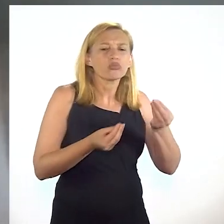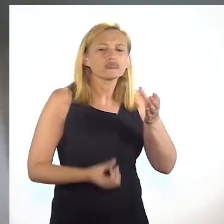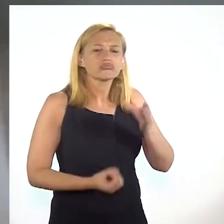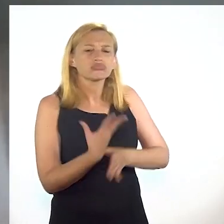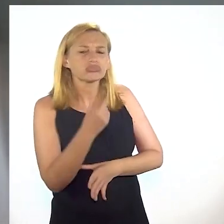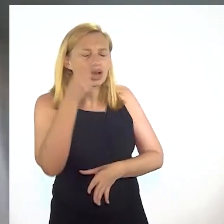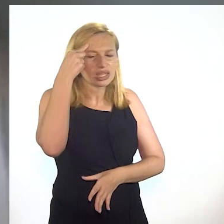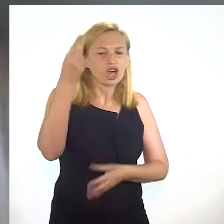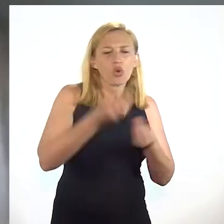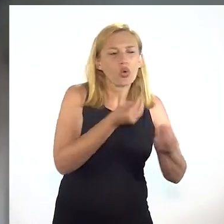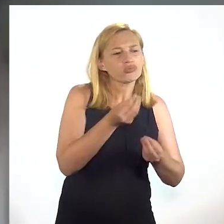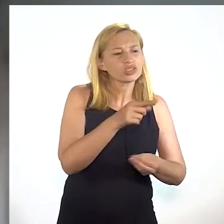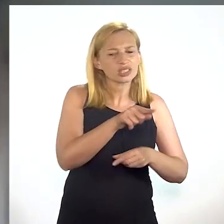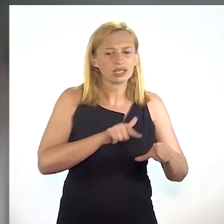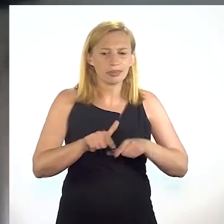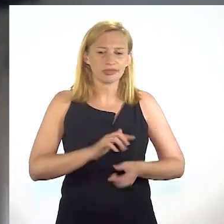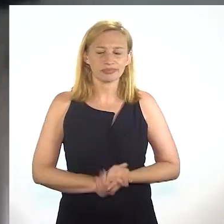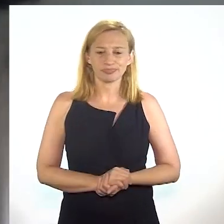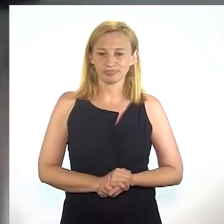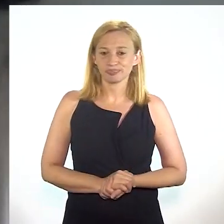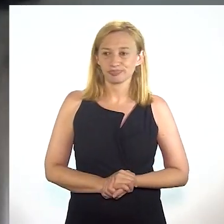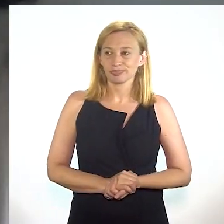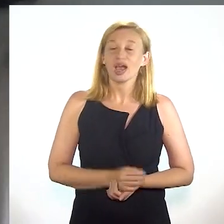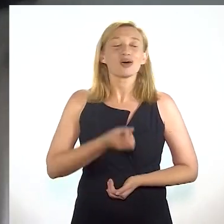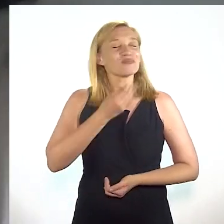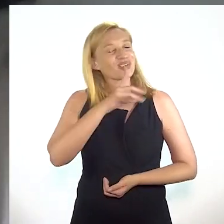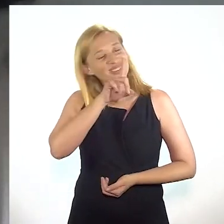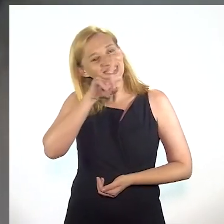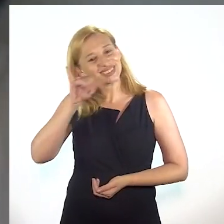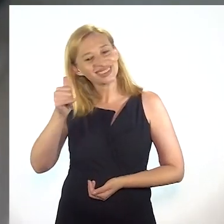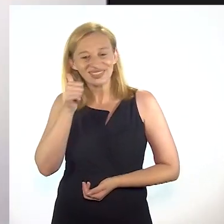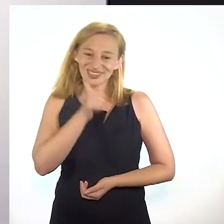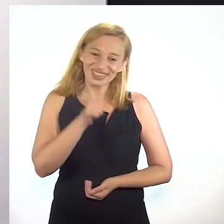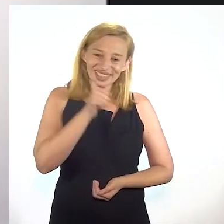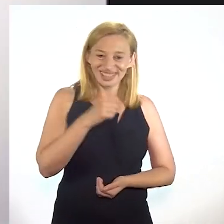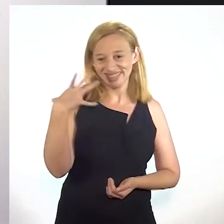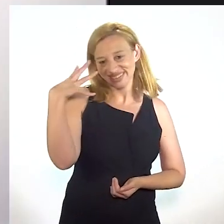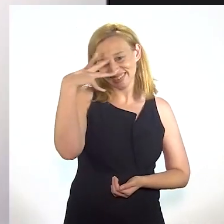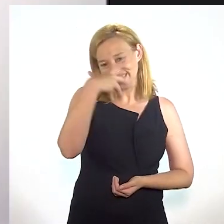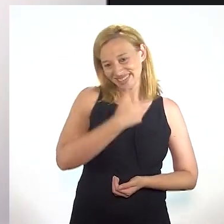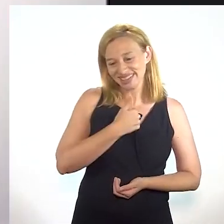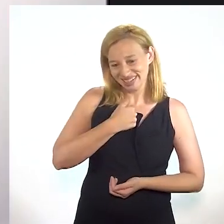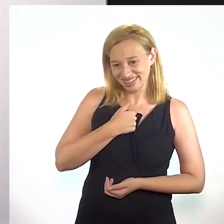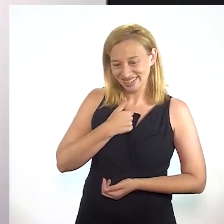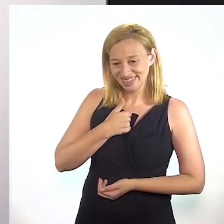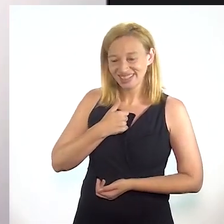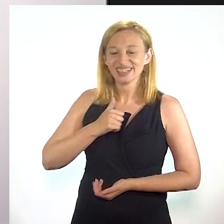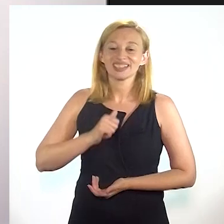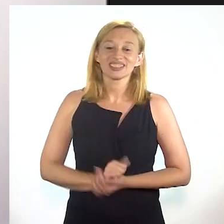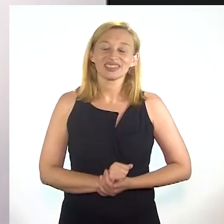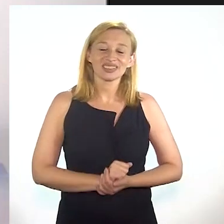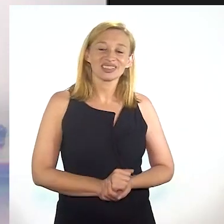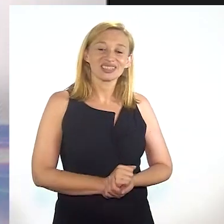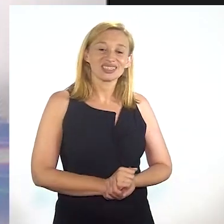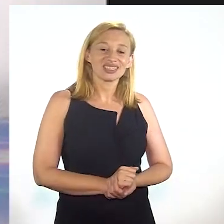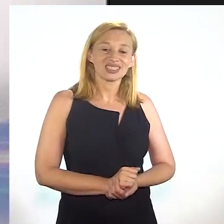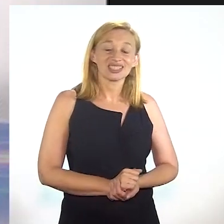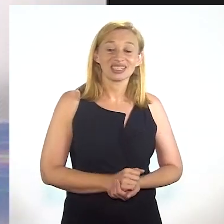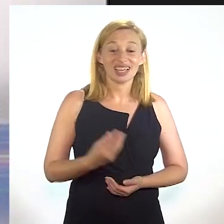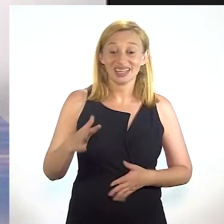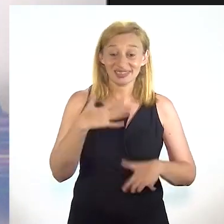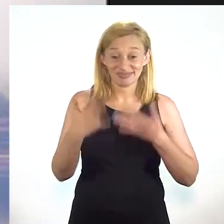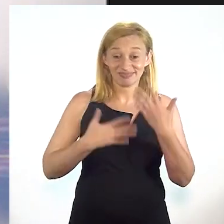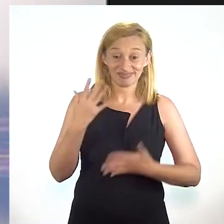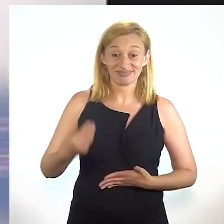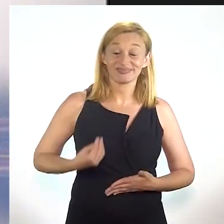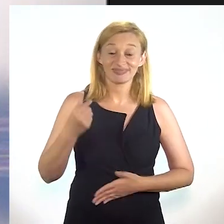surgiu a ideia, como é que vocês trabalham. Bom dia, meninas, mulheres que estão me ouvindo nesse momento. É uma satisfação